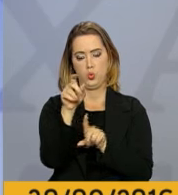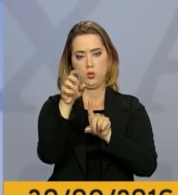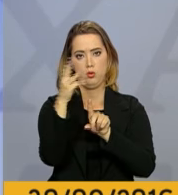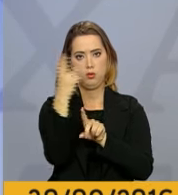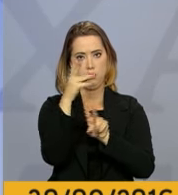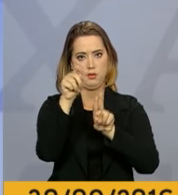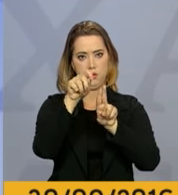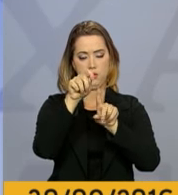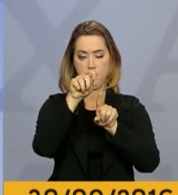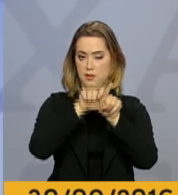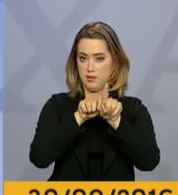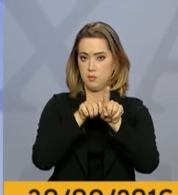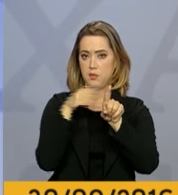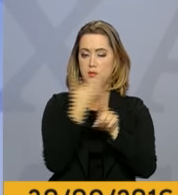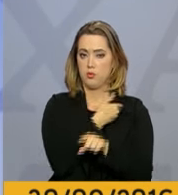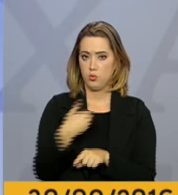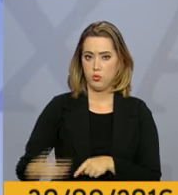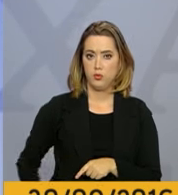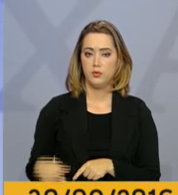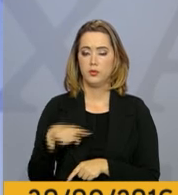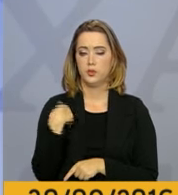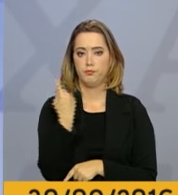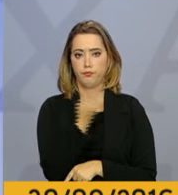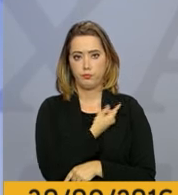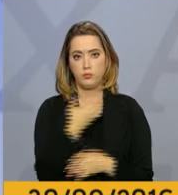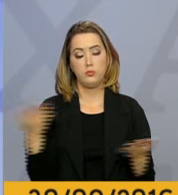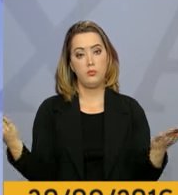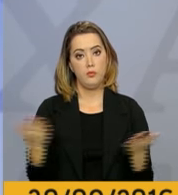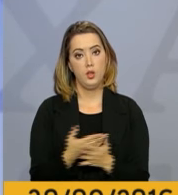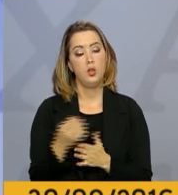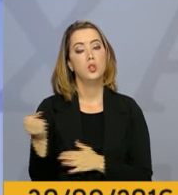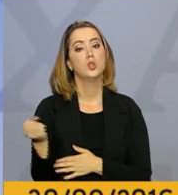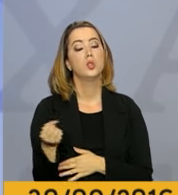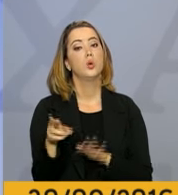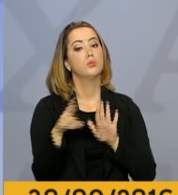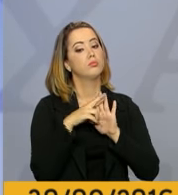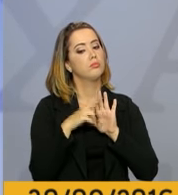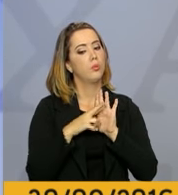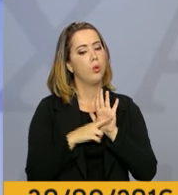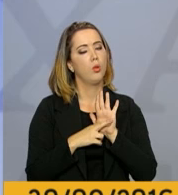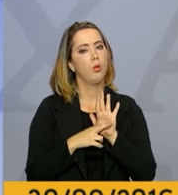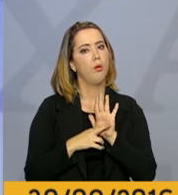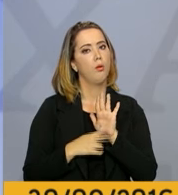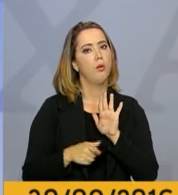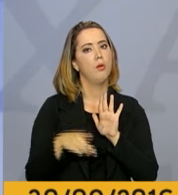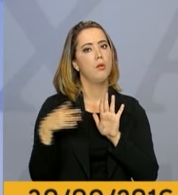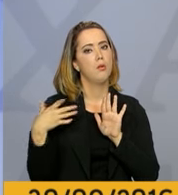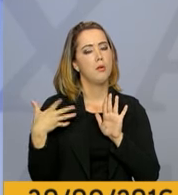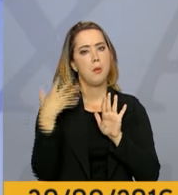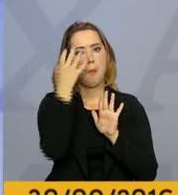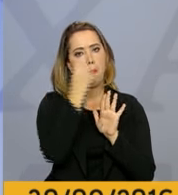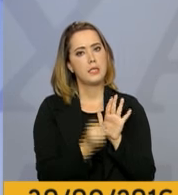nós temos também normas mais rígidas para a seleção e para a nomeação de diretores.